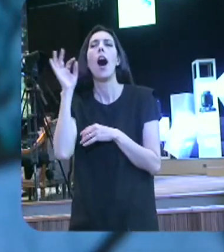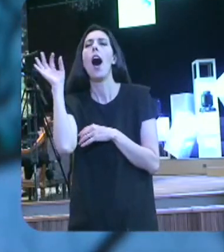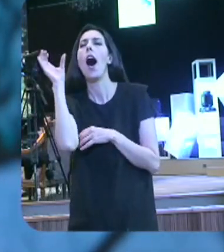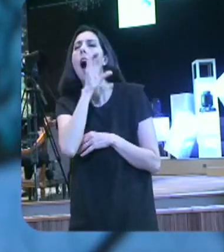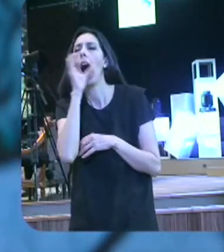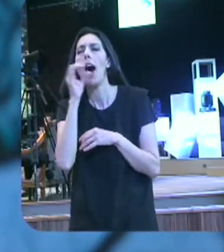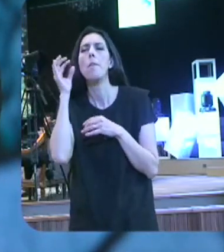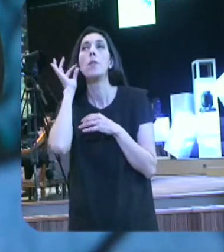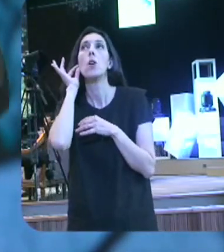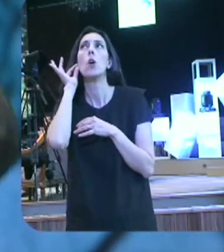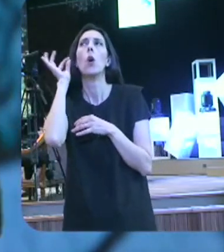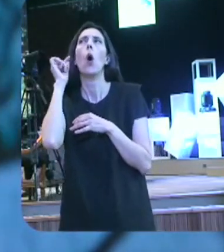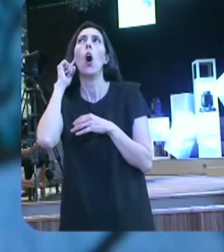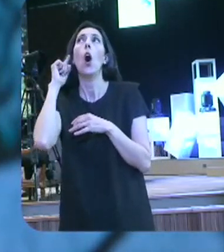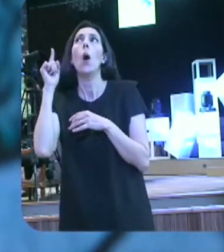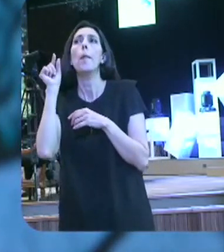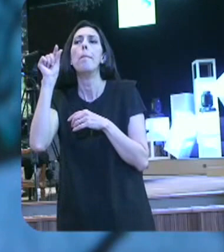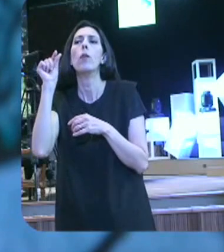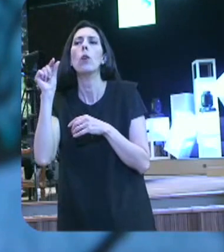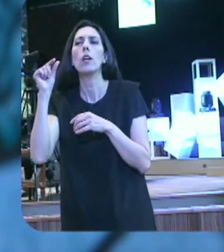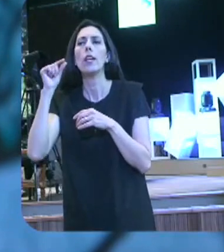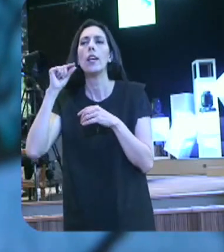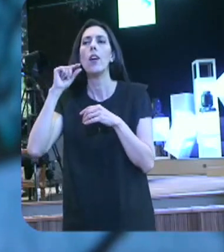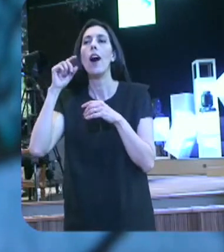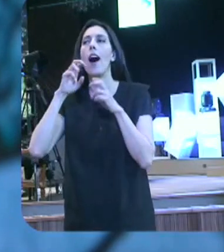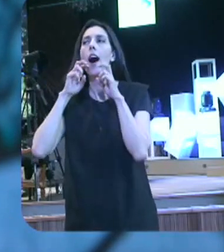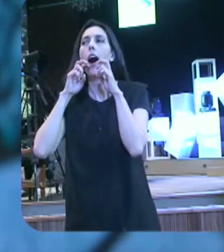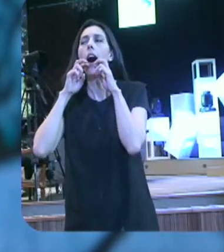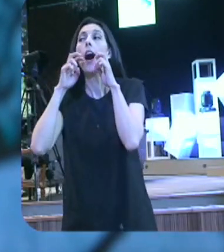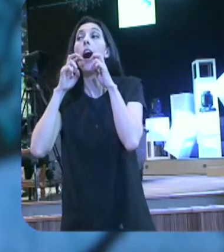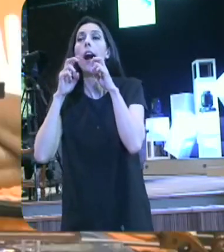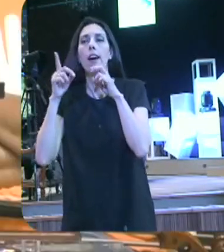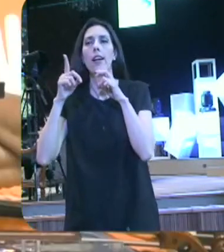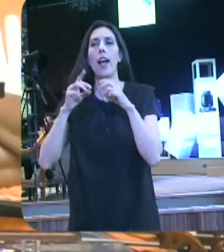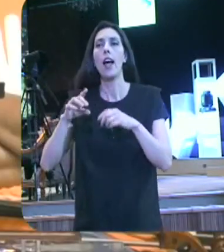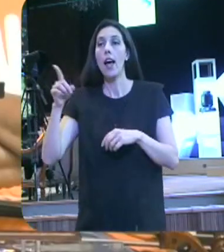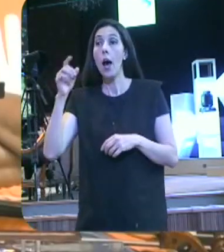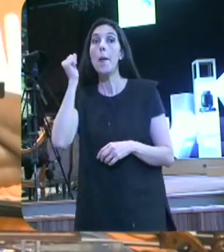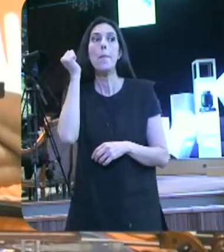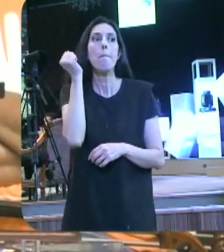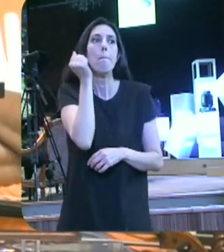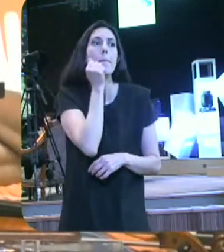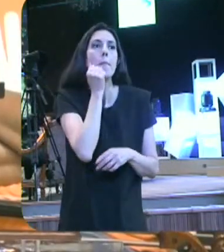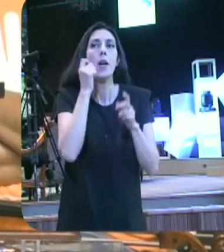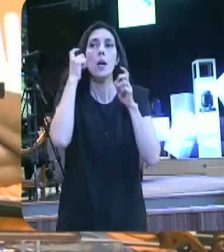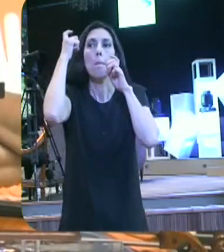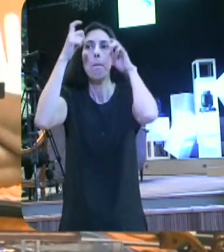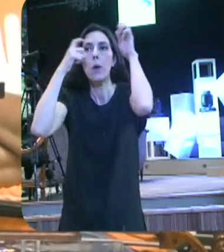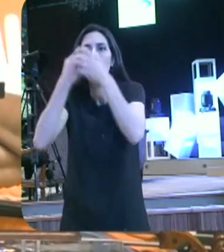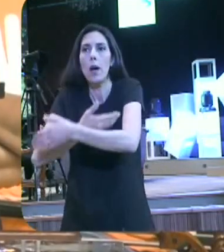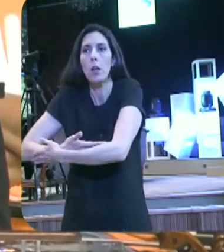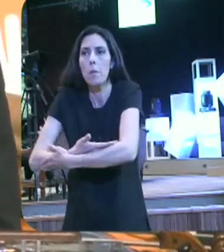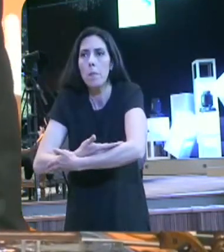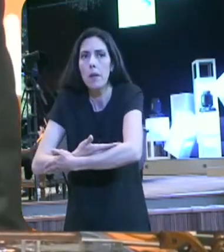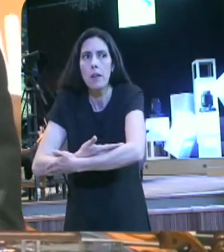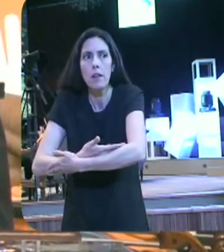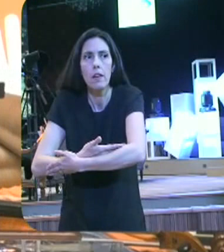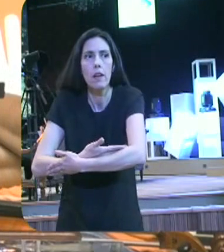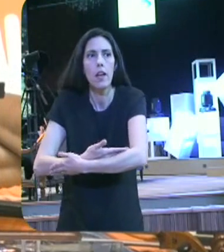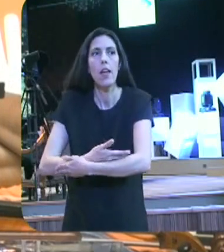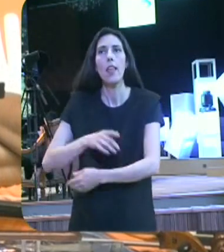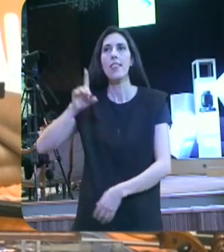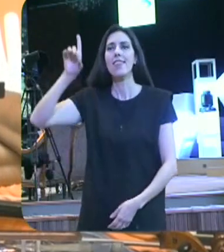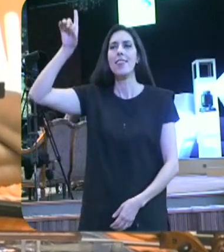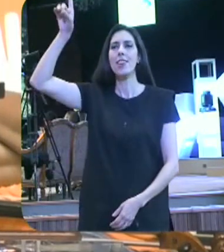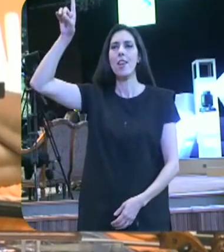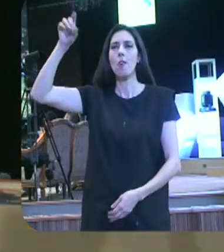está preocupado com as suas lágrimas, com o seu choro, com o que vai no seu coração. E quando